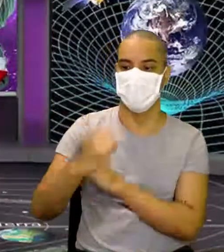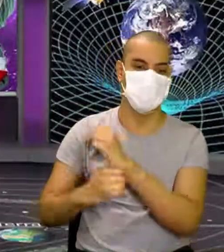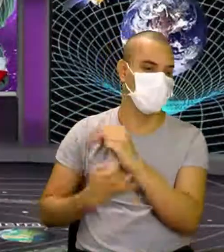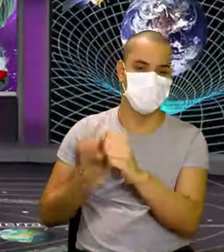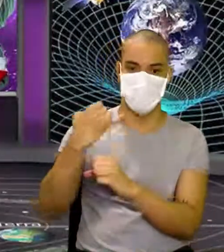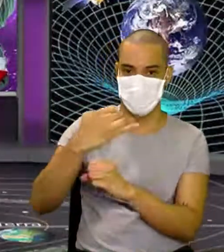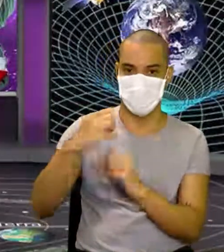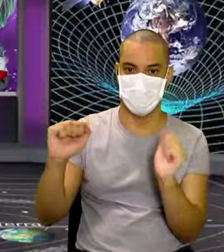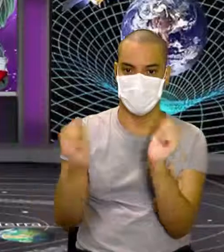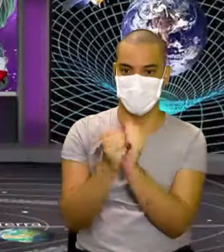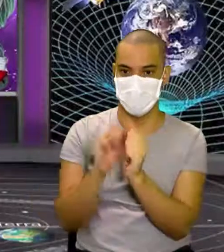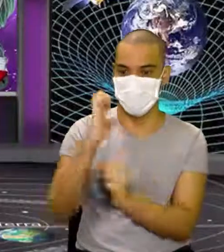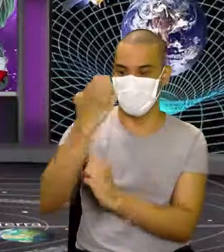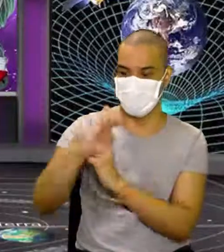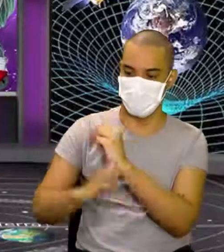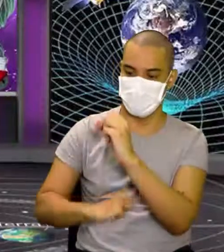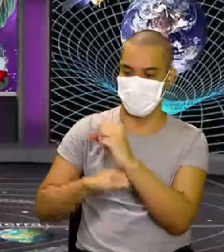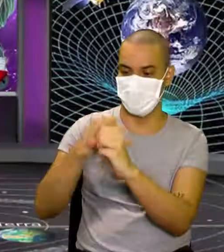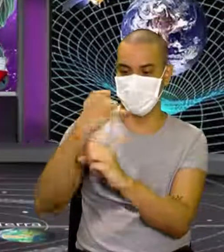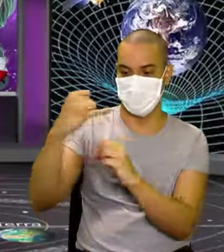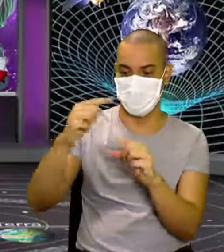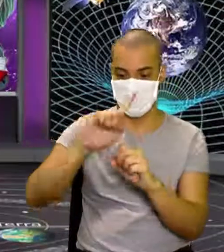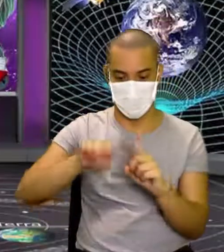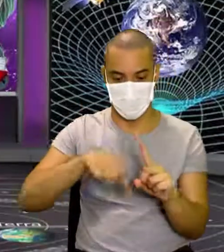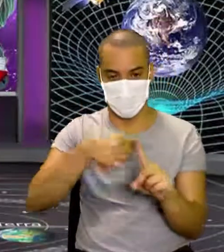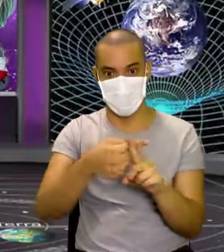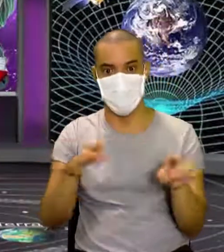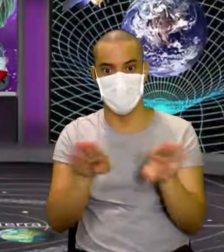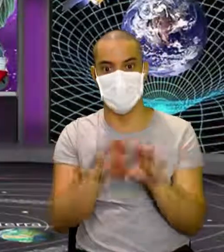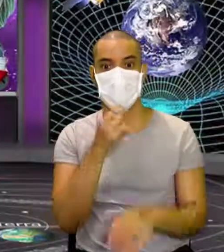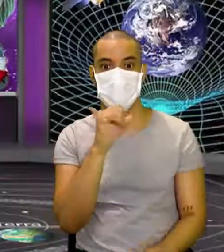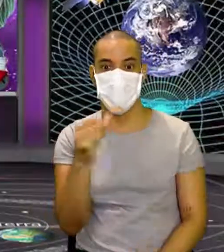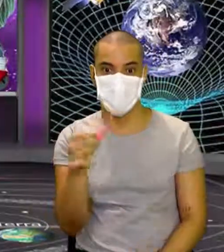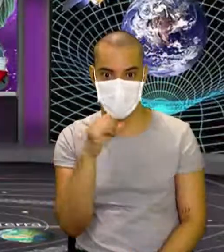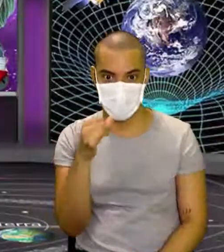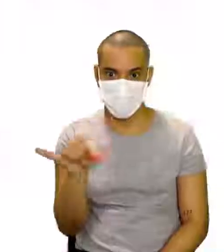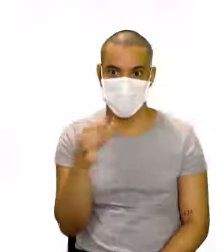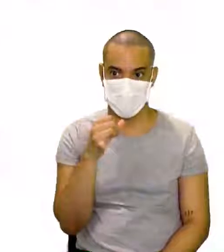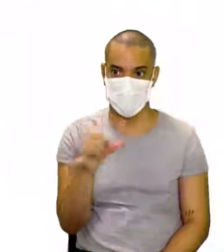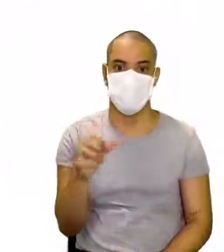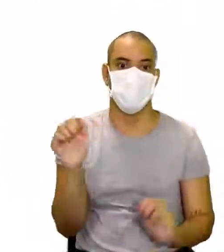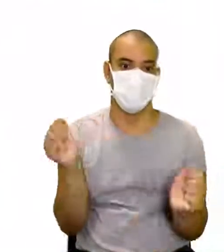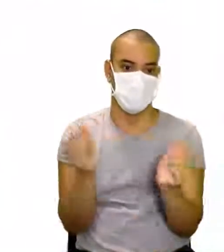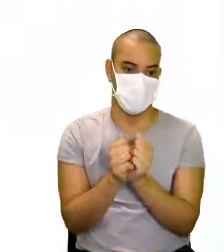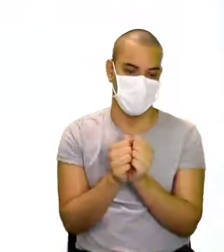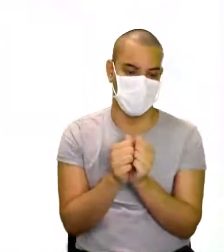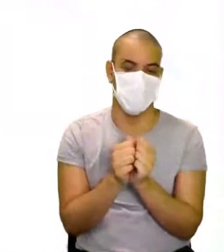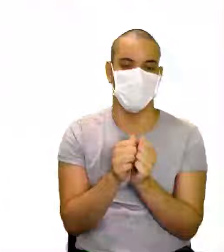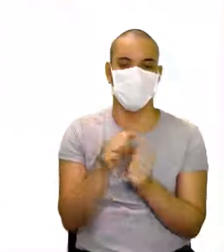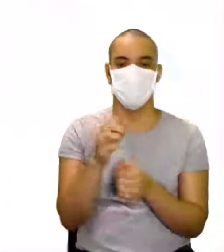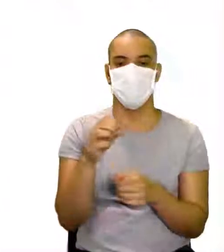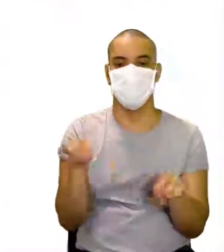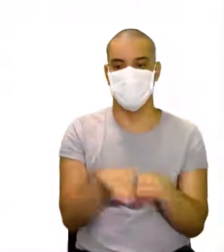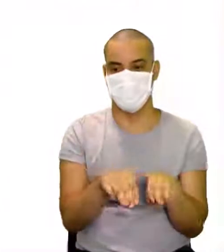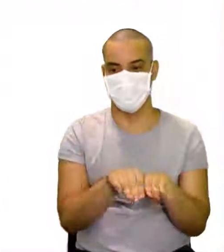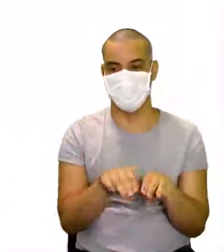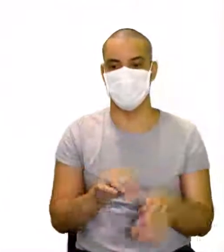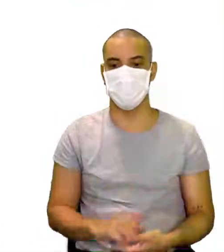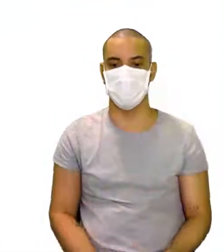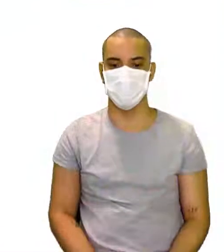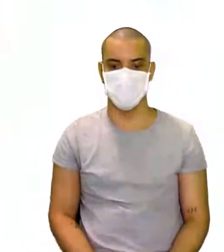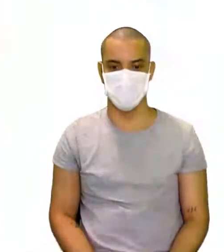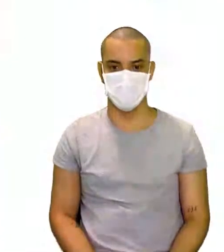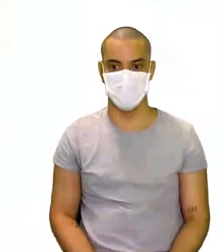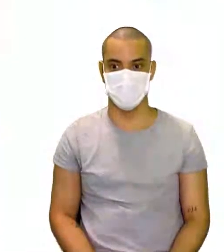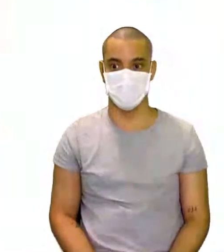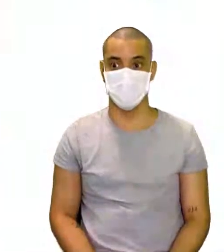que é a união da eletricidade com o magnetismo, ok? Pessoal, vamos continuar. Então, e também motores, né?